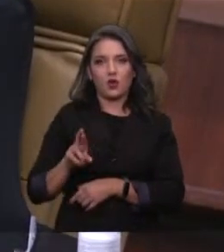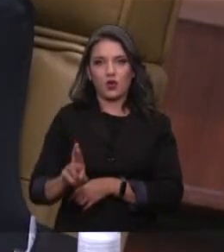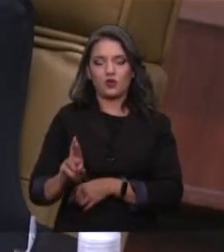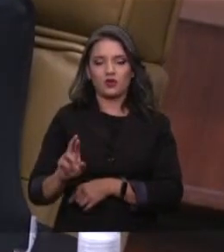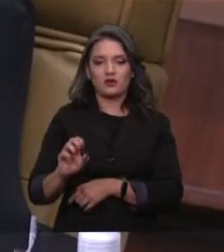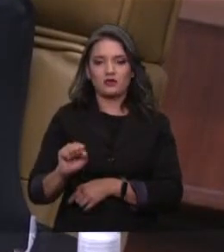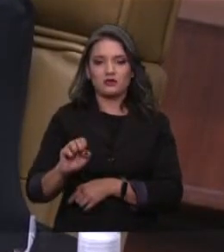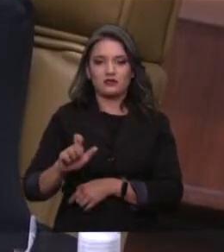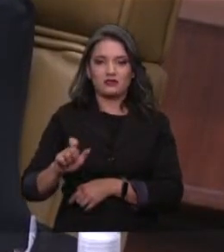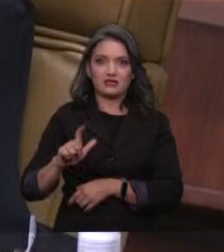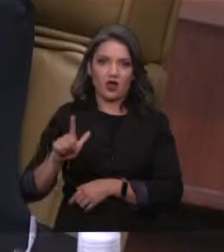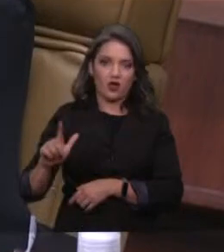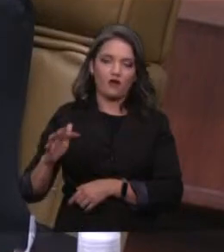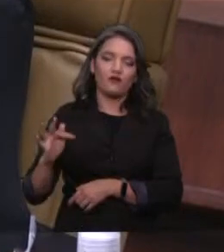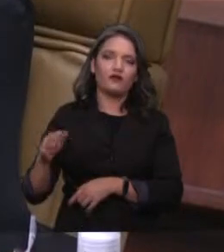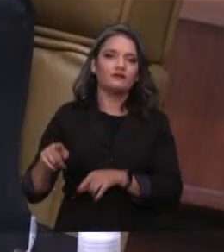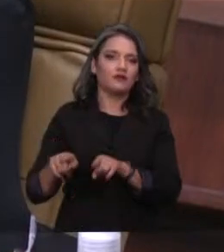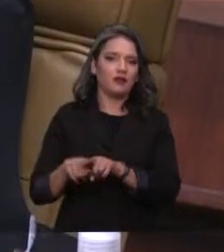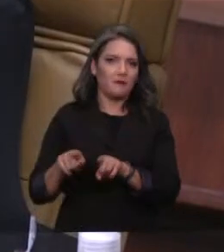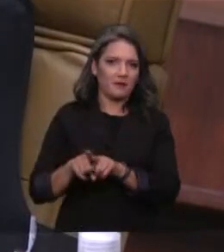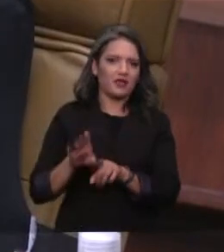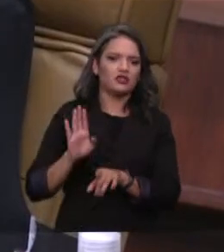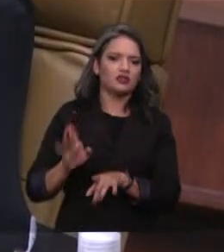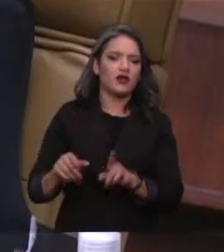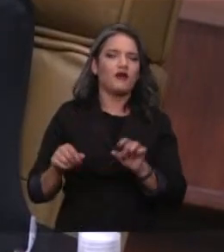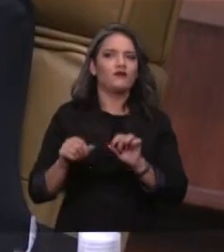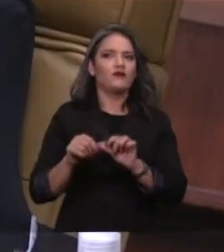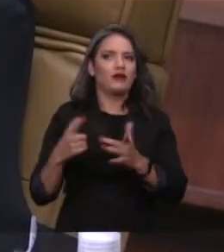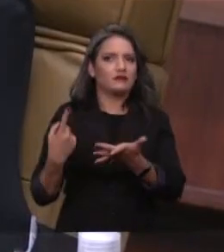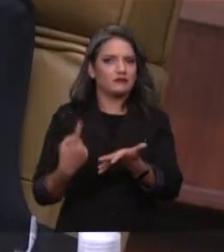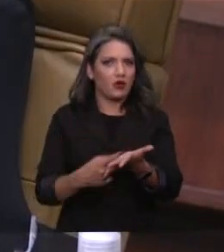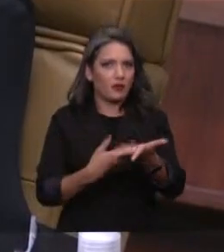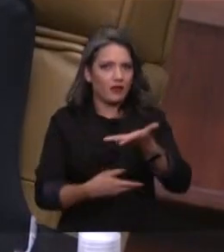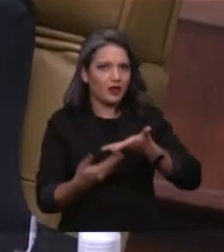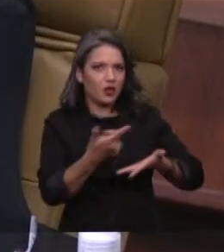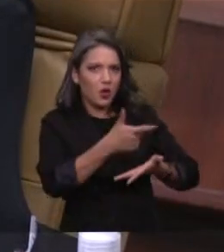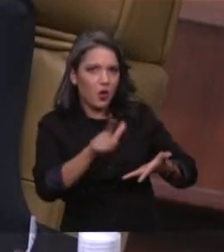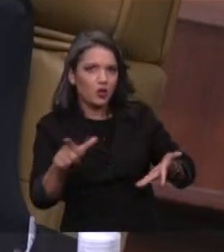em processos análogos com outros núcleos políticos.